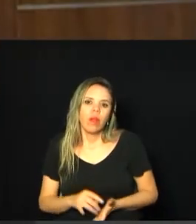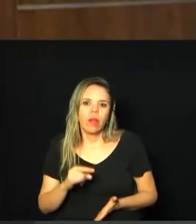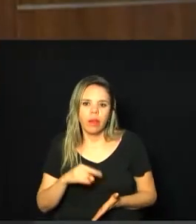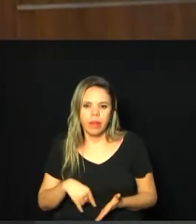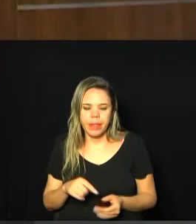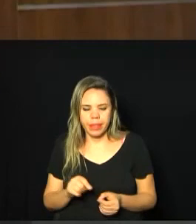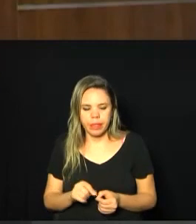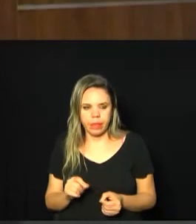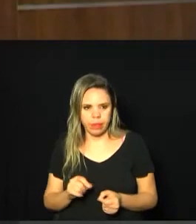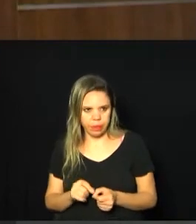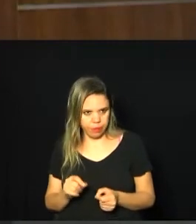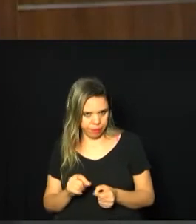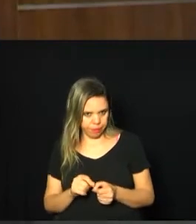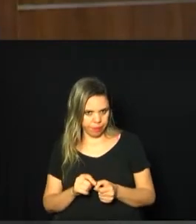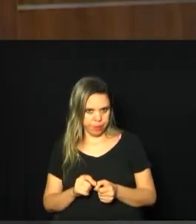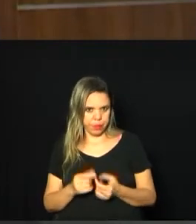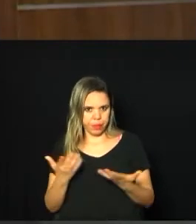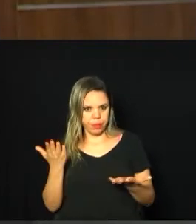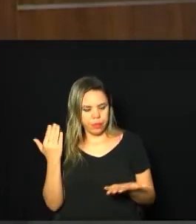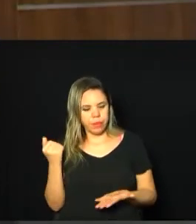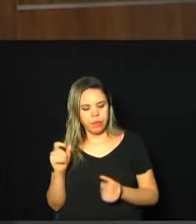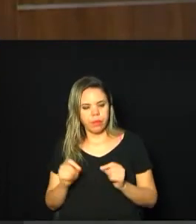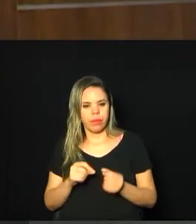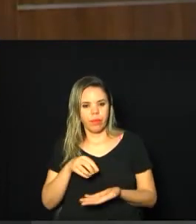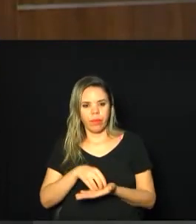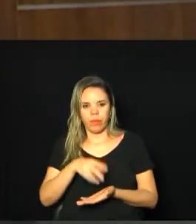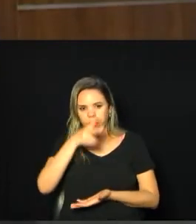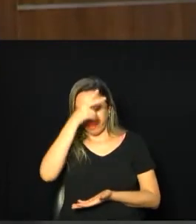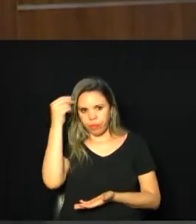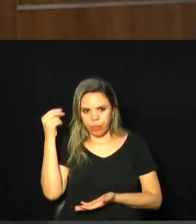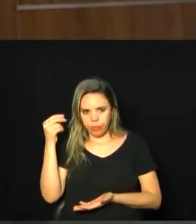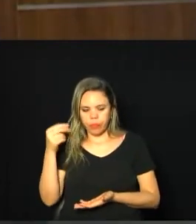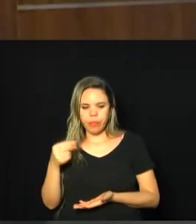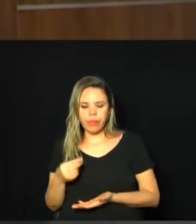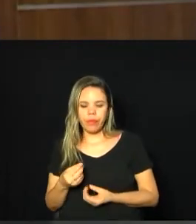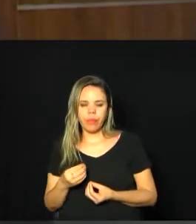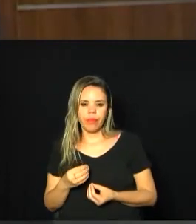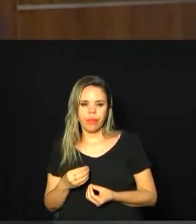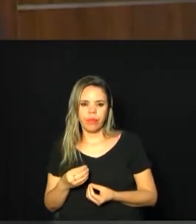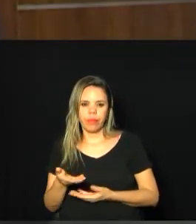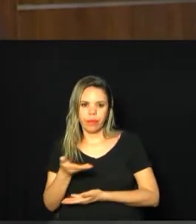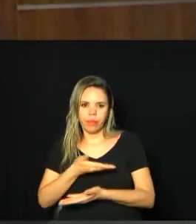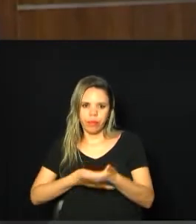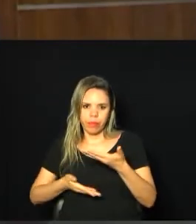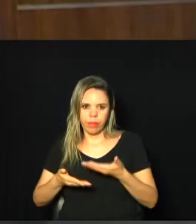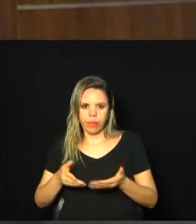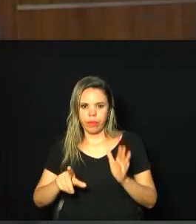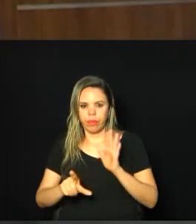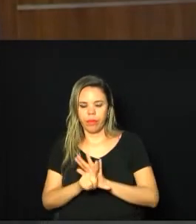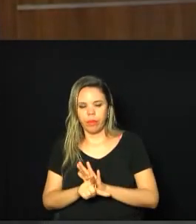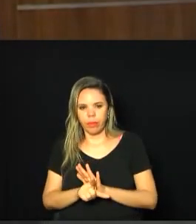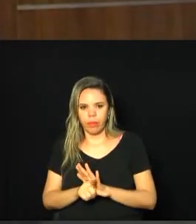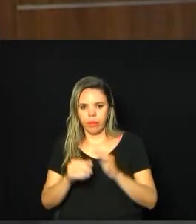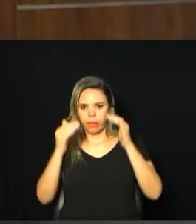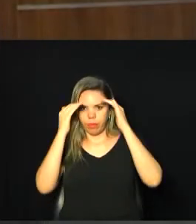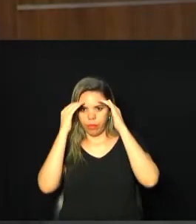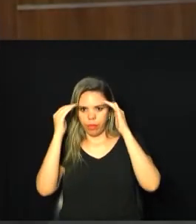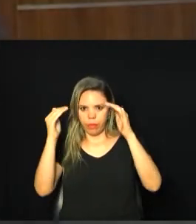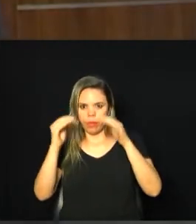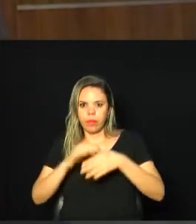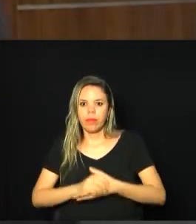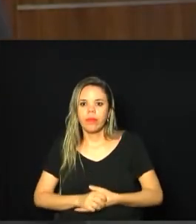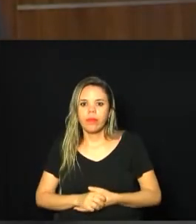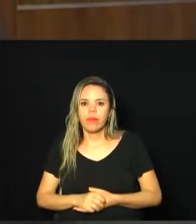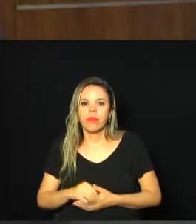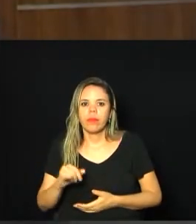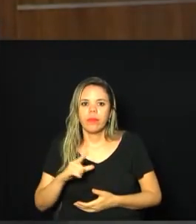eu fiz é no sentido de saber como a rede municipal está se relacionando com essa lei, se a lei está sendo cumprida,